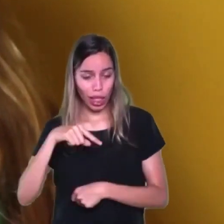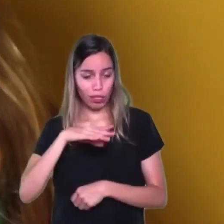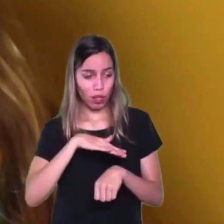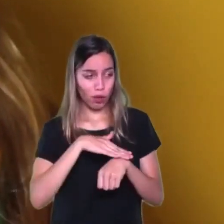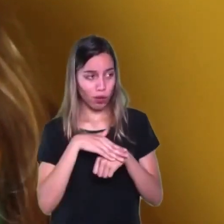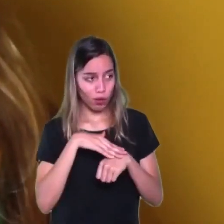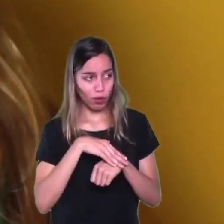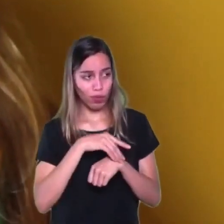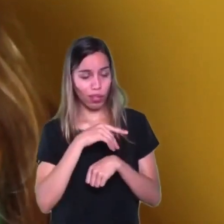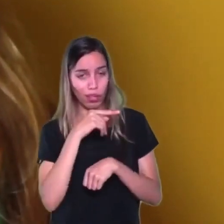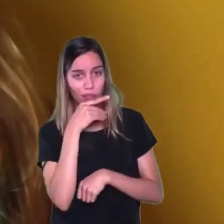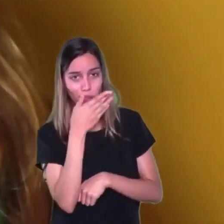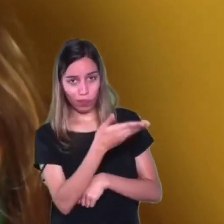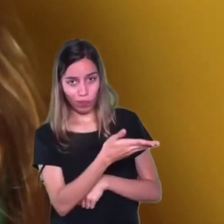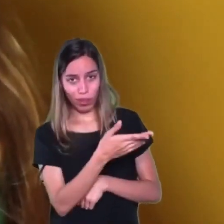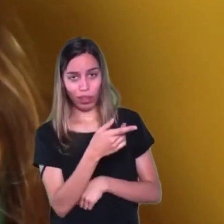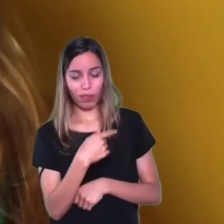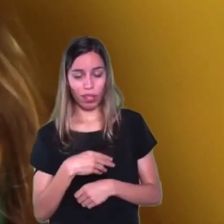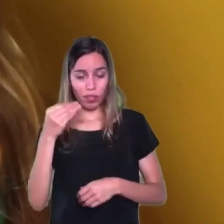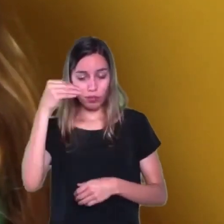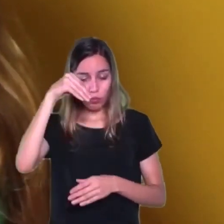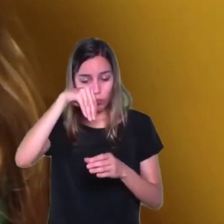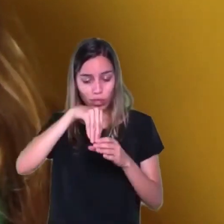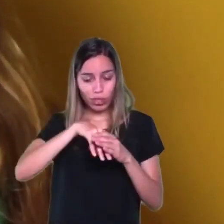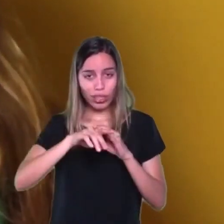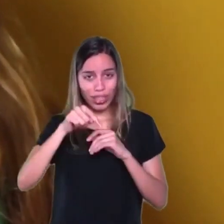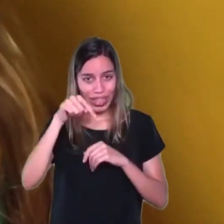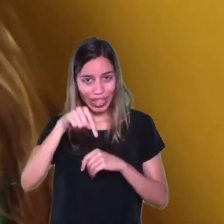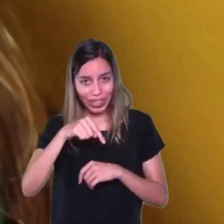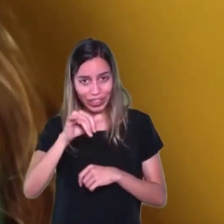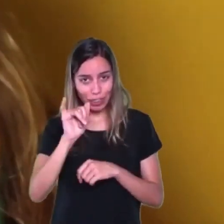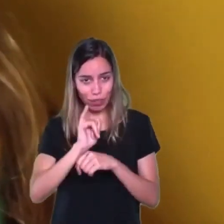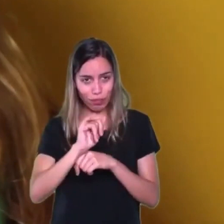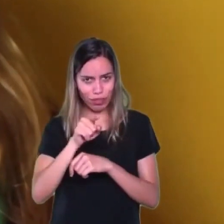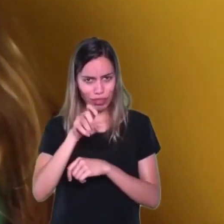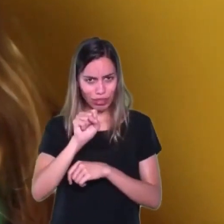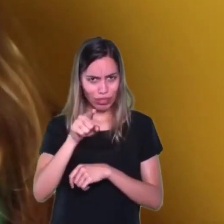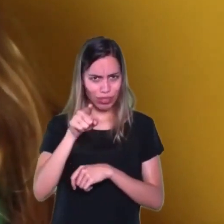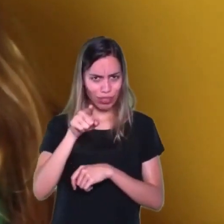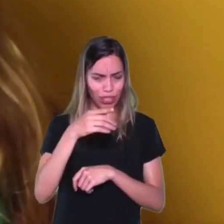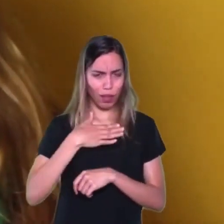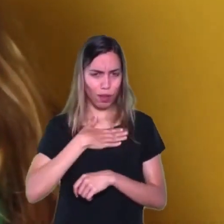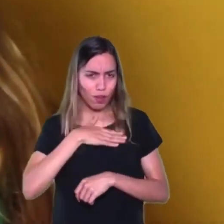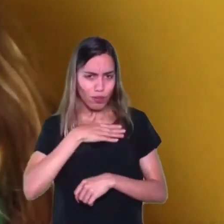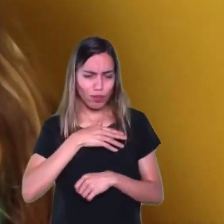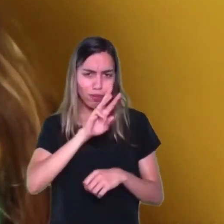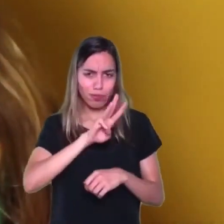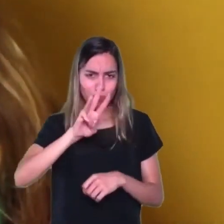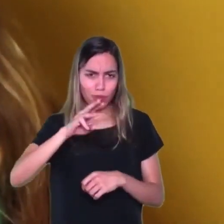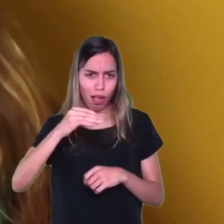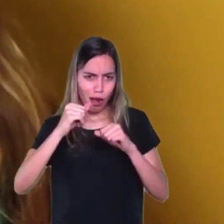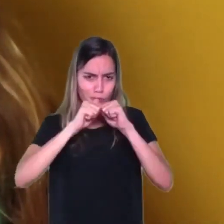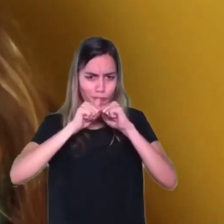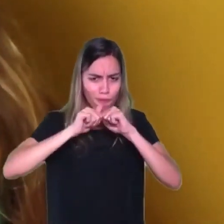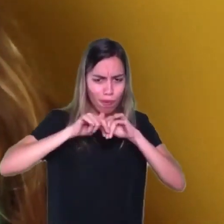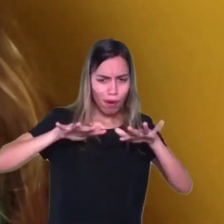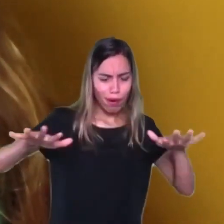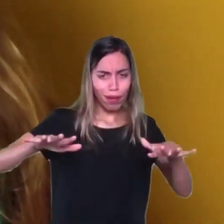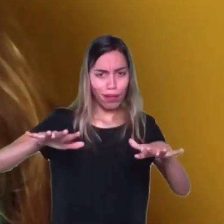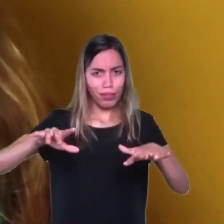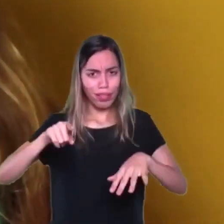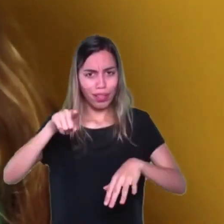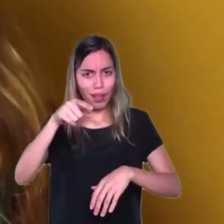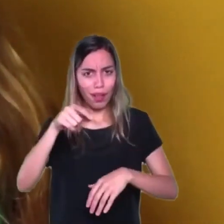Bernardes vai ficar gravada aqui, então você pode espalhar o link se você tiver gostado, para as pessoas assistirem também. E convido para